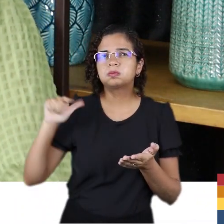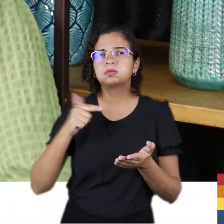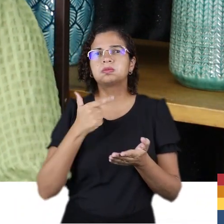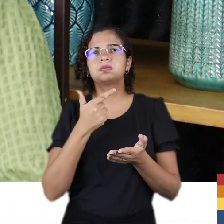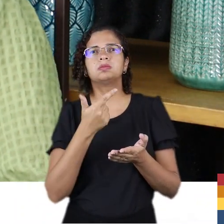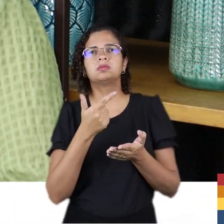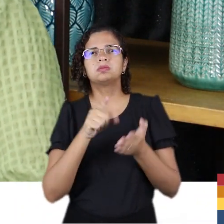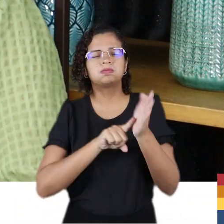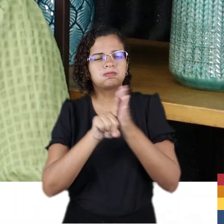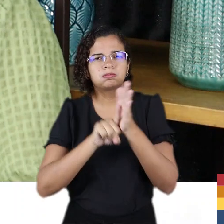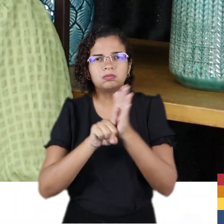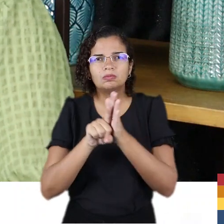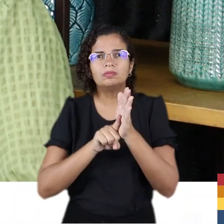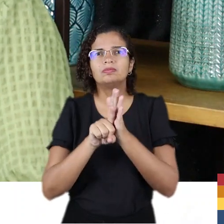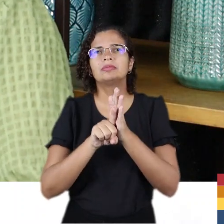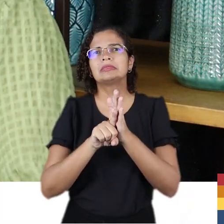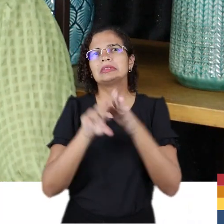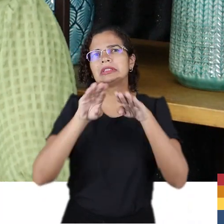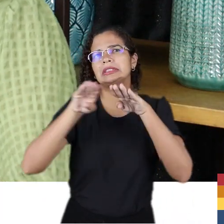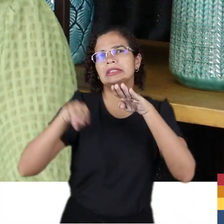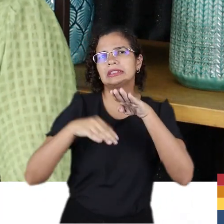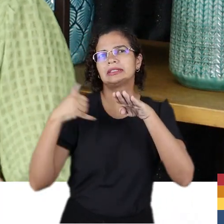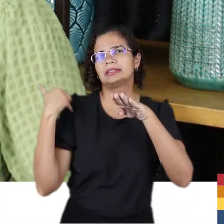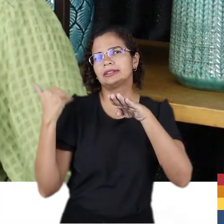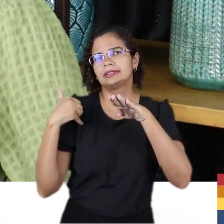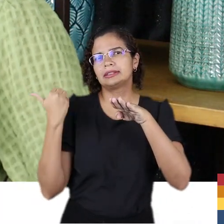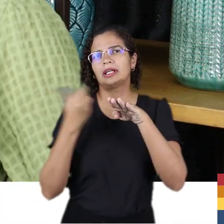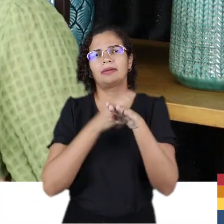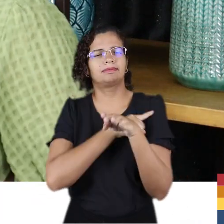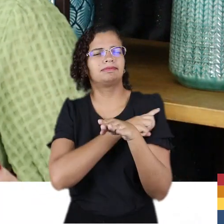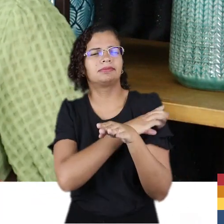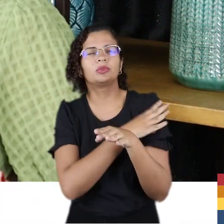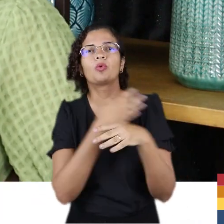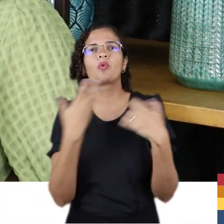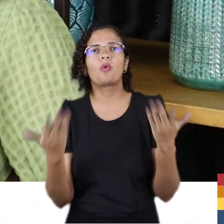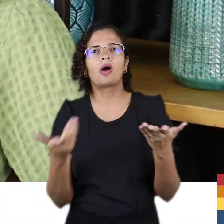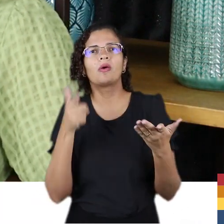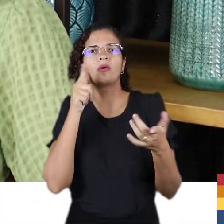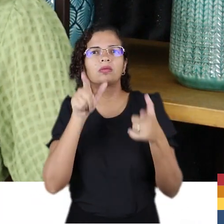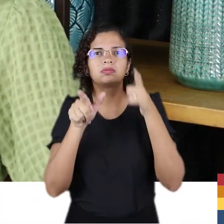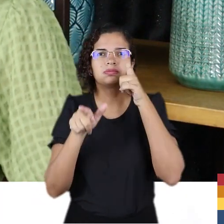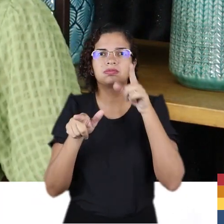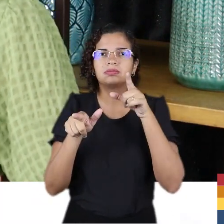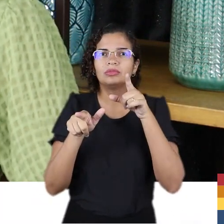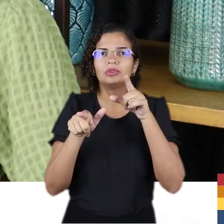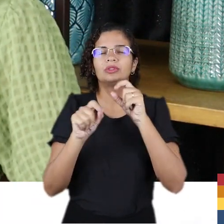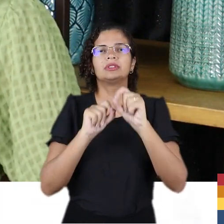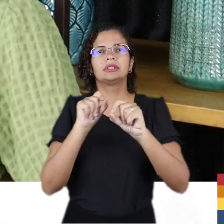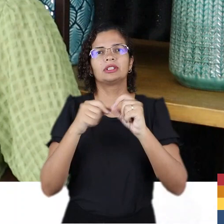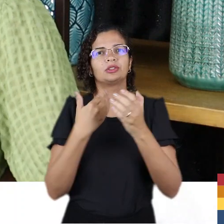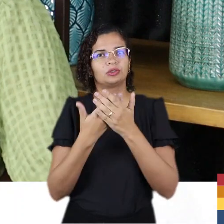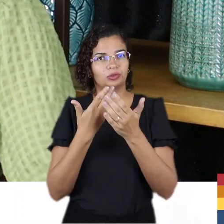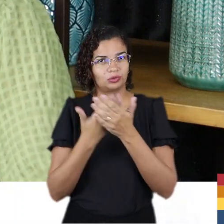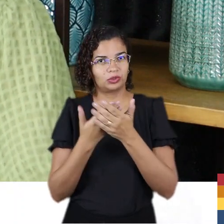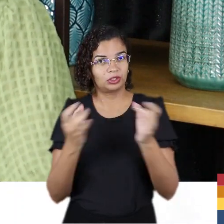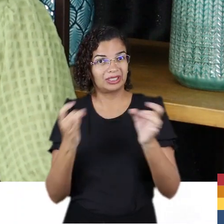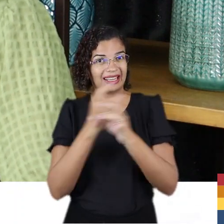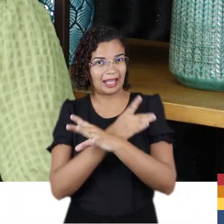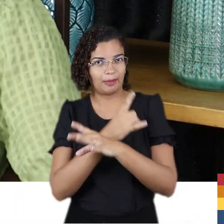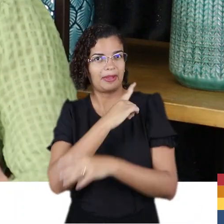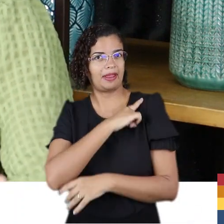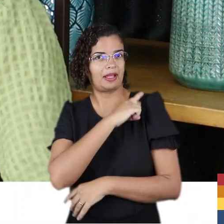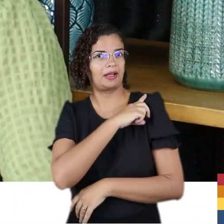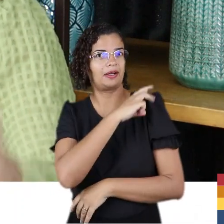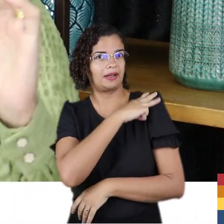distorção, idade séria, né? De fato, a gente consegue, ao estudante concludente do ensino médio, alcançar